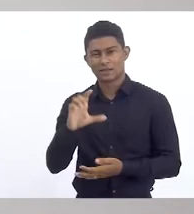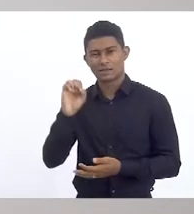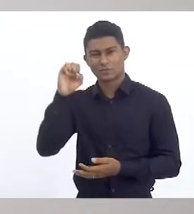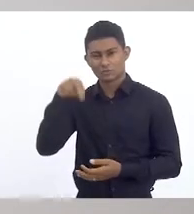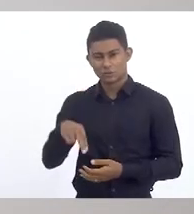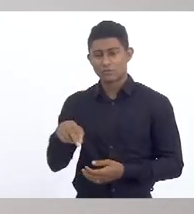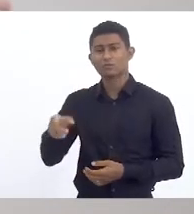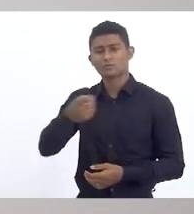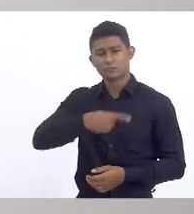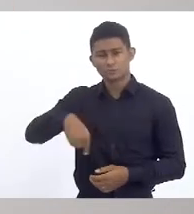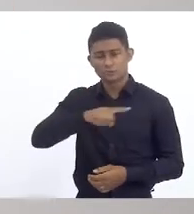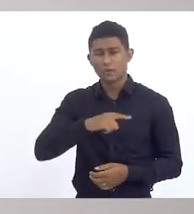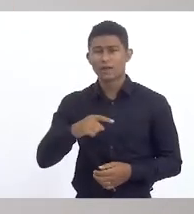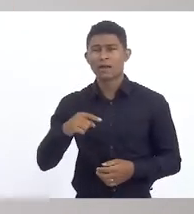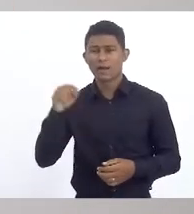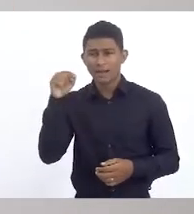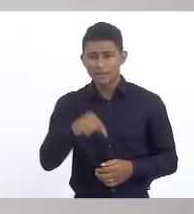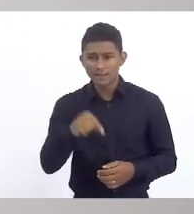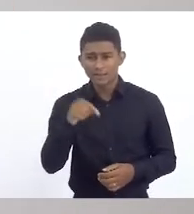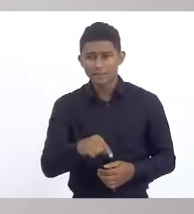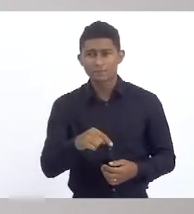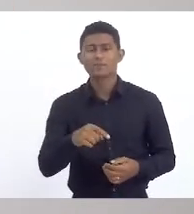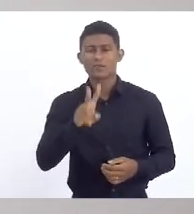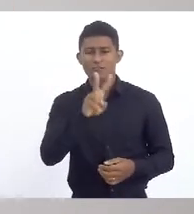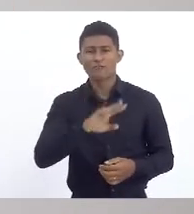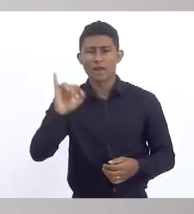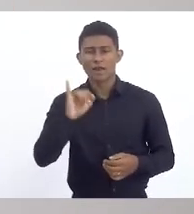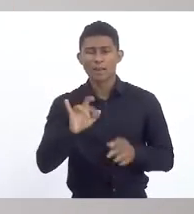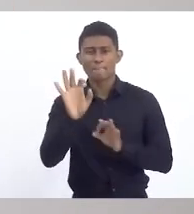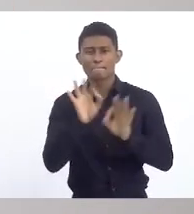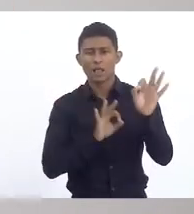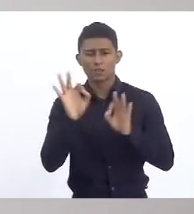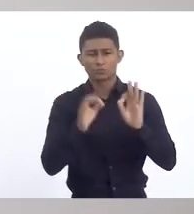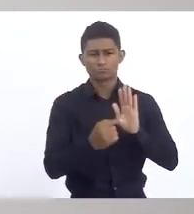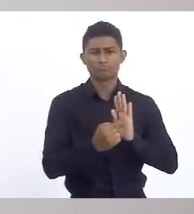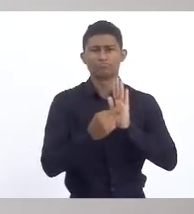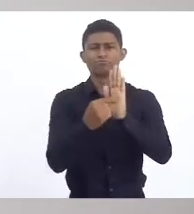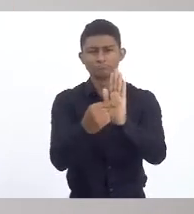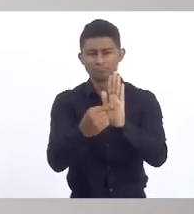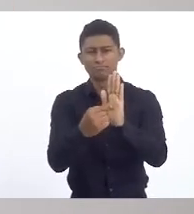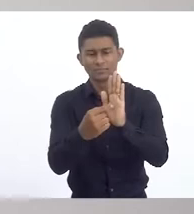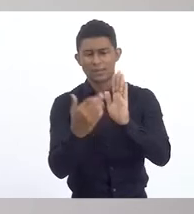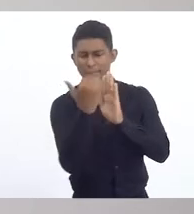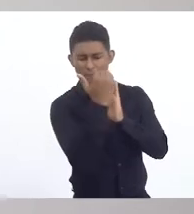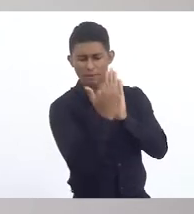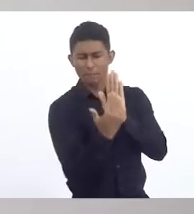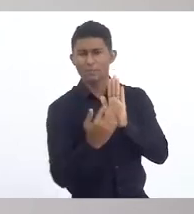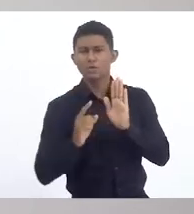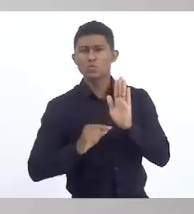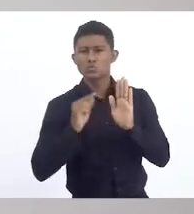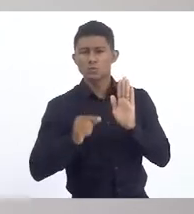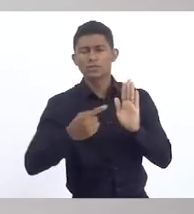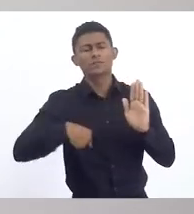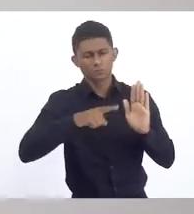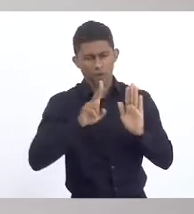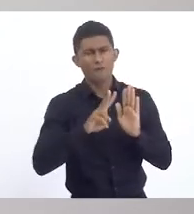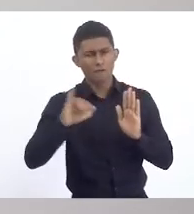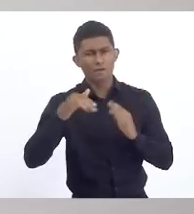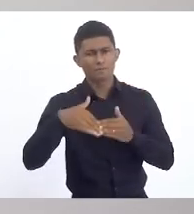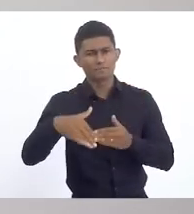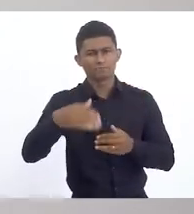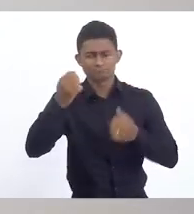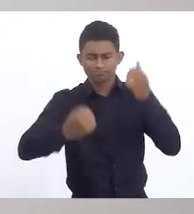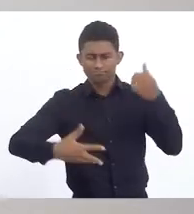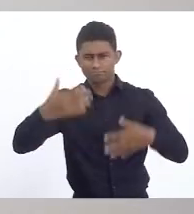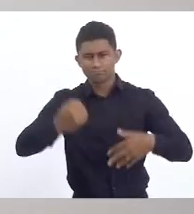mim, que a gente vem aqui, né, apresentar o plano, colocar as medidas do plano. Então, é fundamental isso para que esse tipo